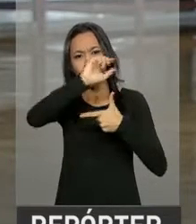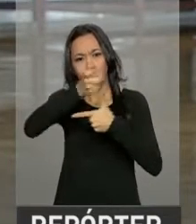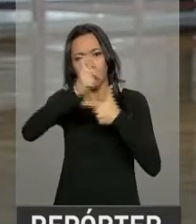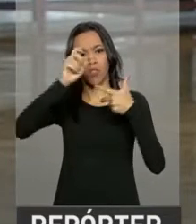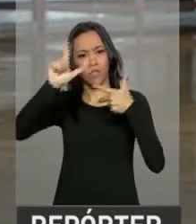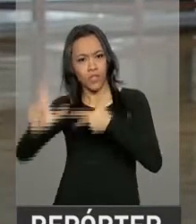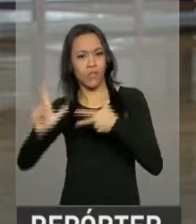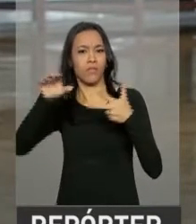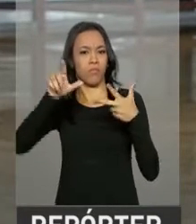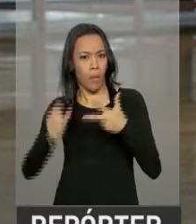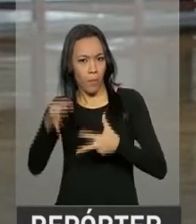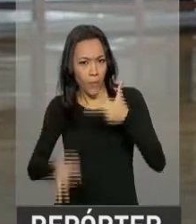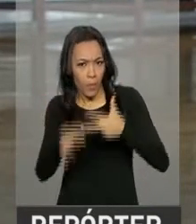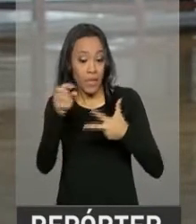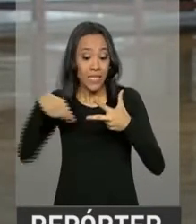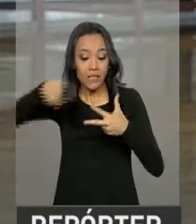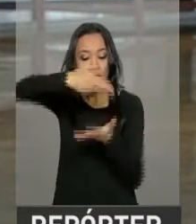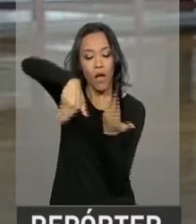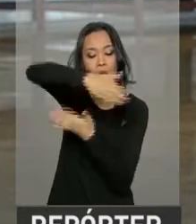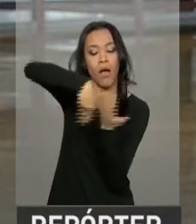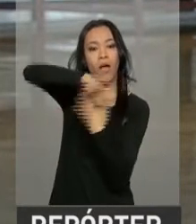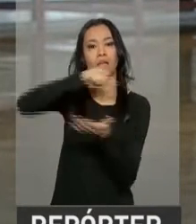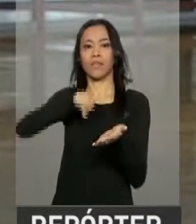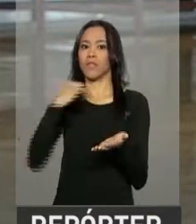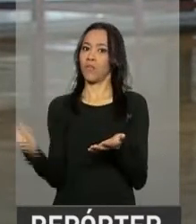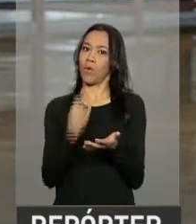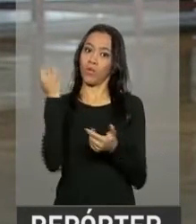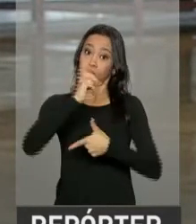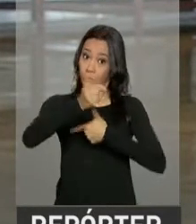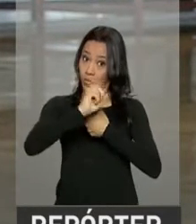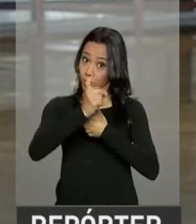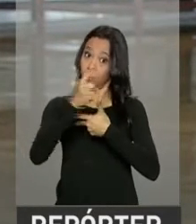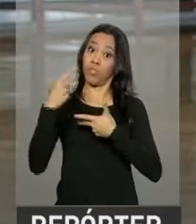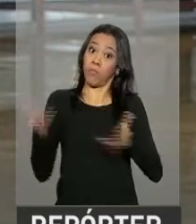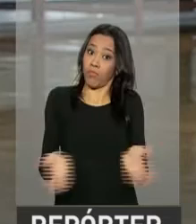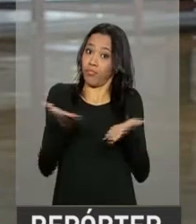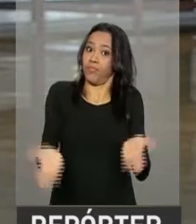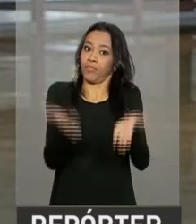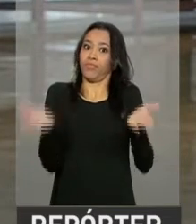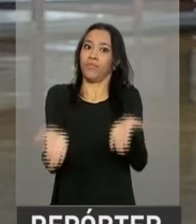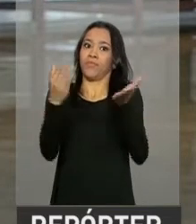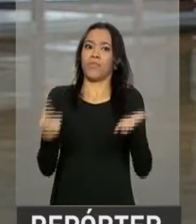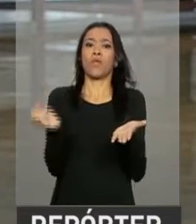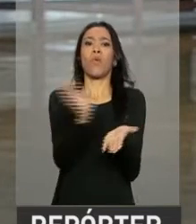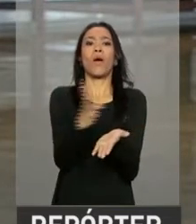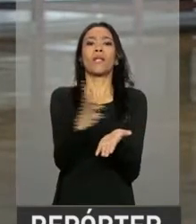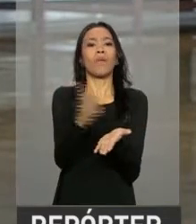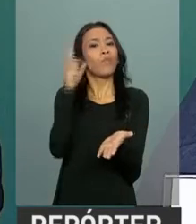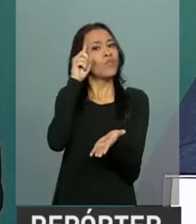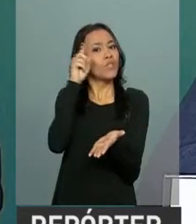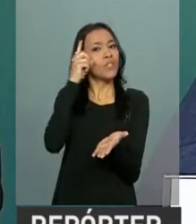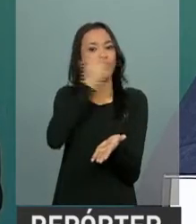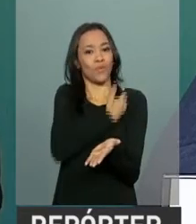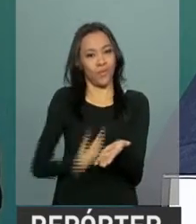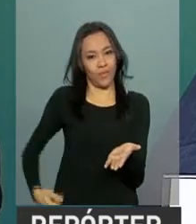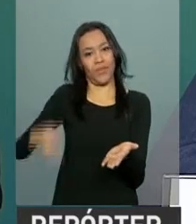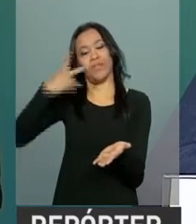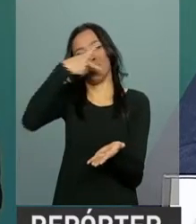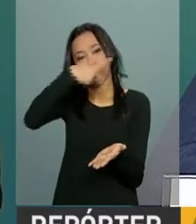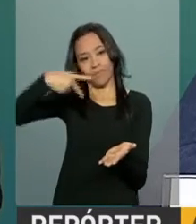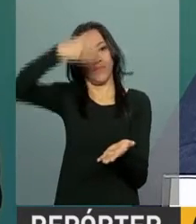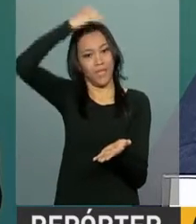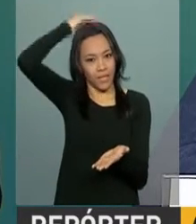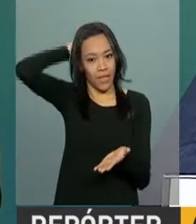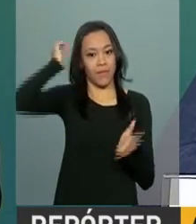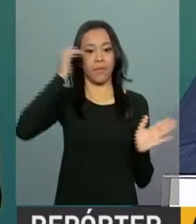andamento de medidas importantes para o executivo nos primeiros quarenta e quatro dias de governo nós enquanto